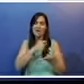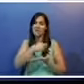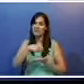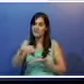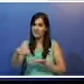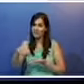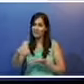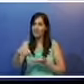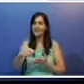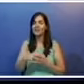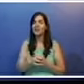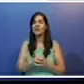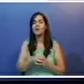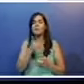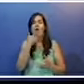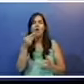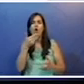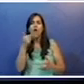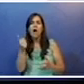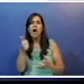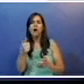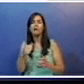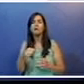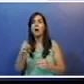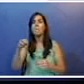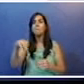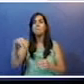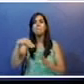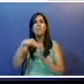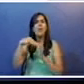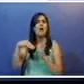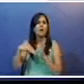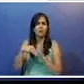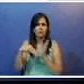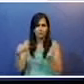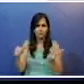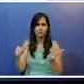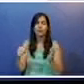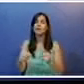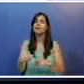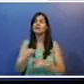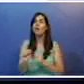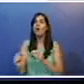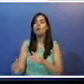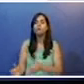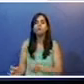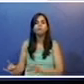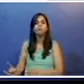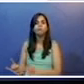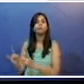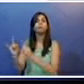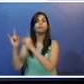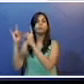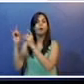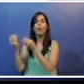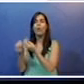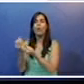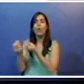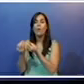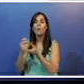elaborada ao longo de milênios. Nossa civilização ergueu-se sobre a base da palavra